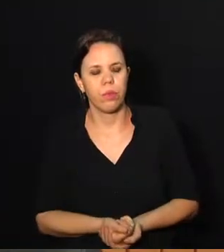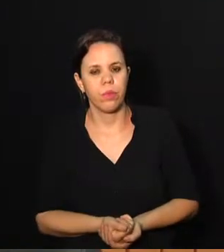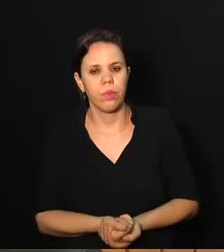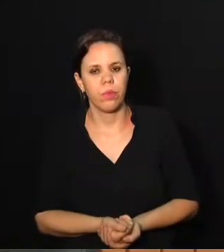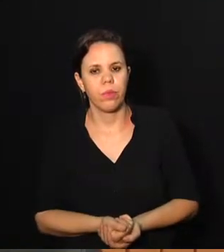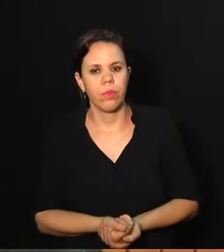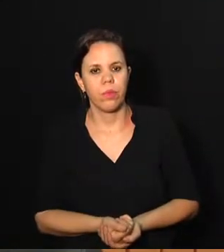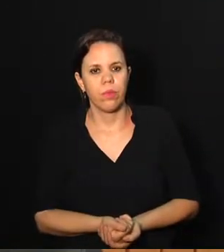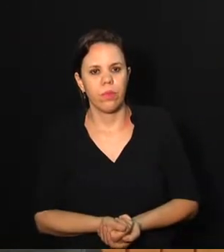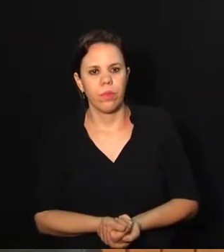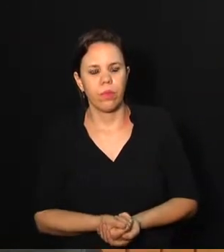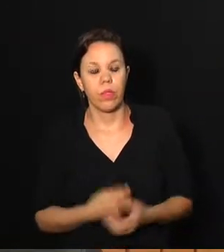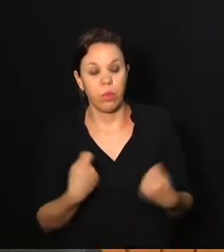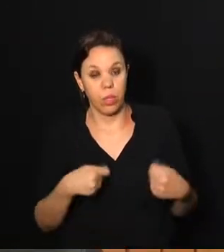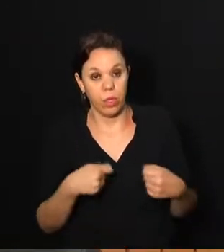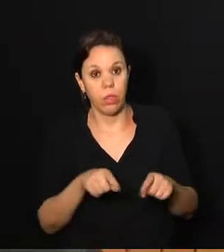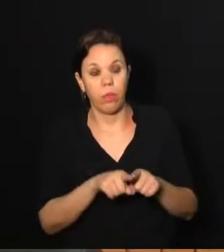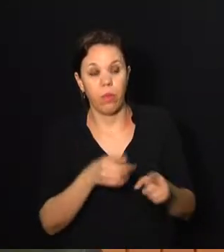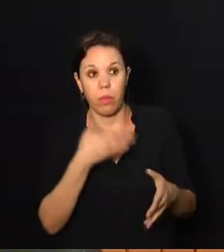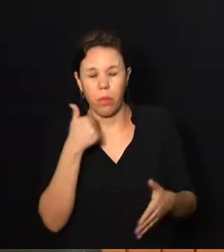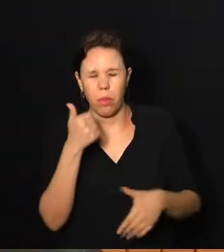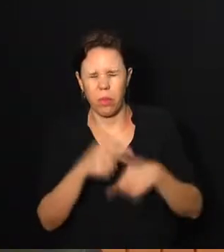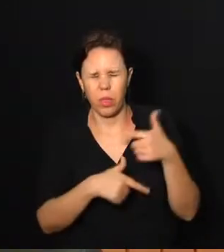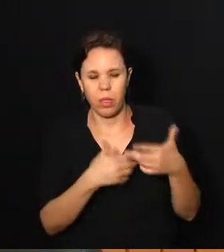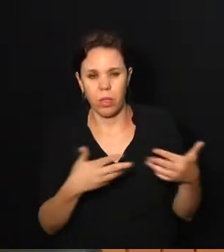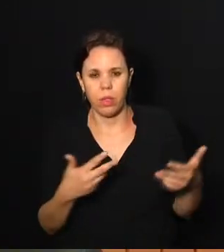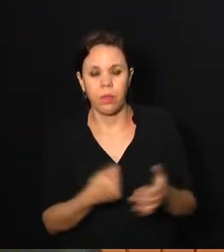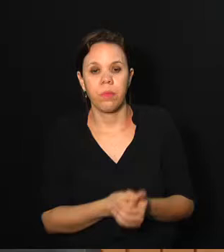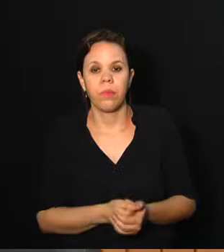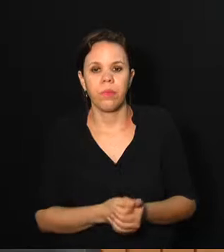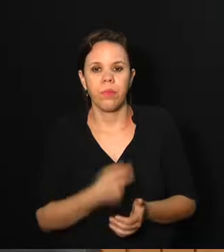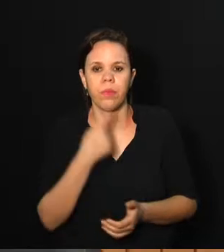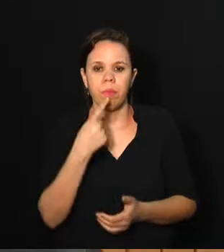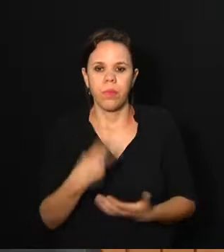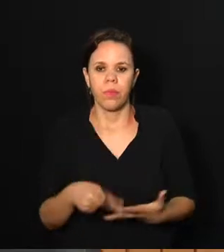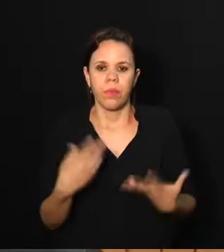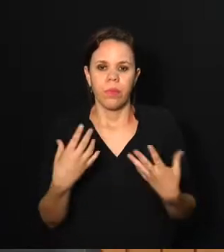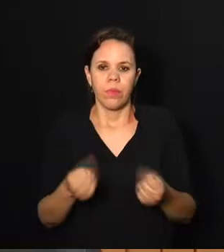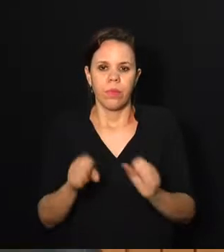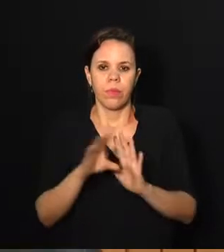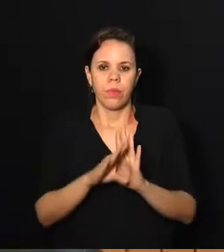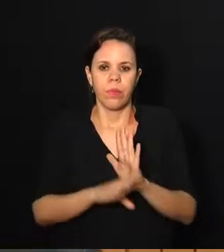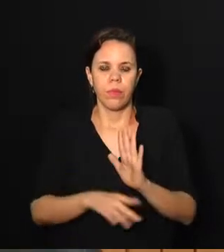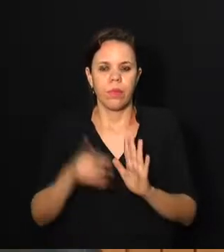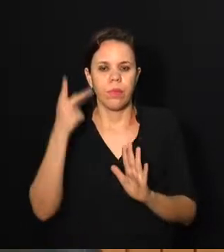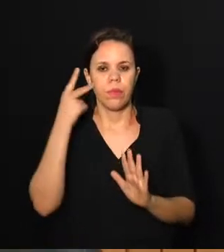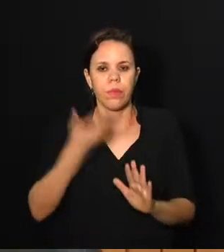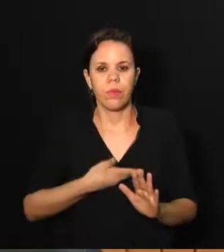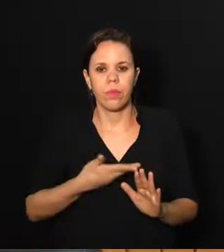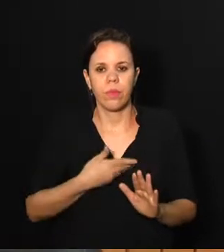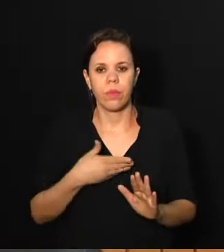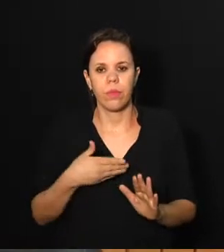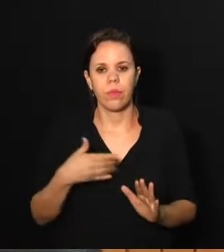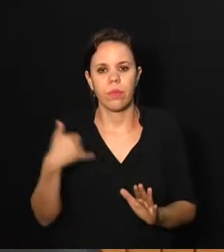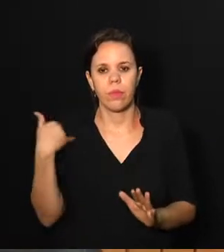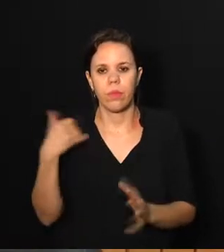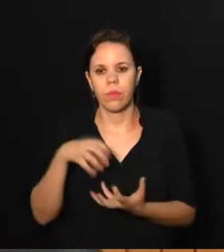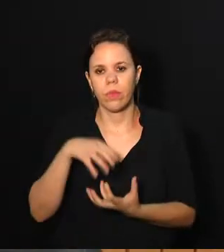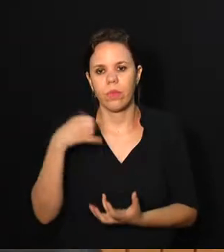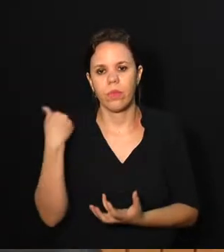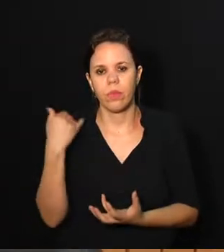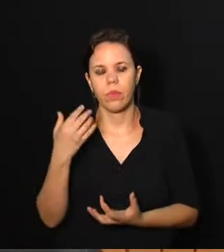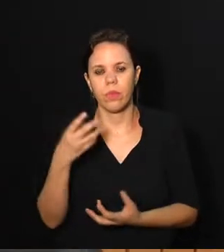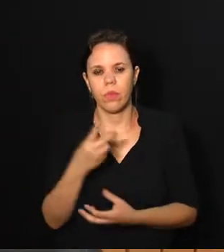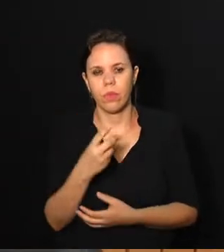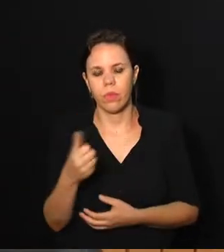é um serviço que também precisa ser aprimorado. Então, Campinas aderiu ao programa São Paulo Amigo do Idoso no ano de 2013, e